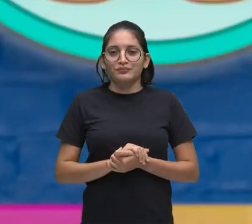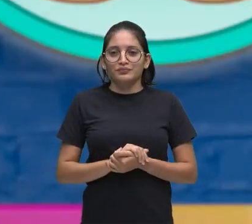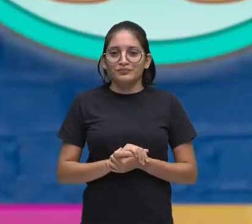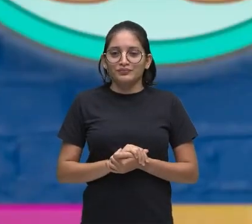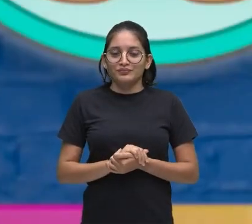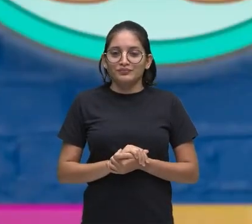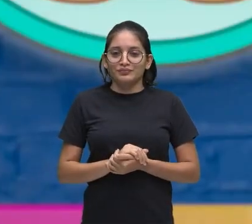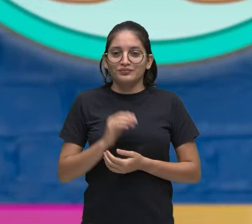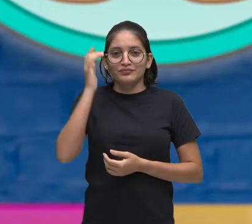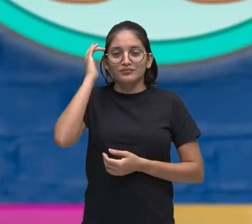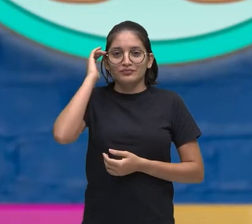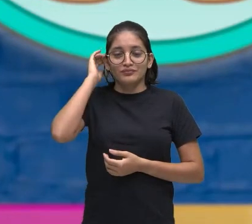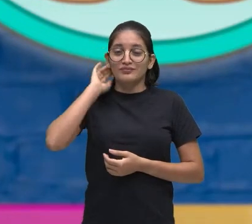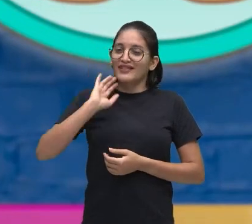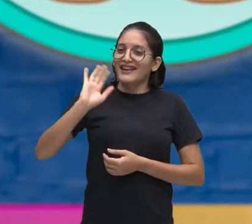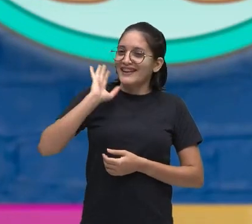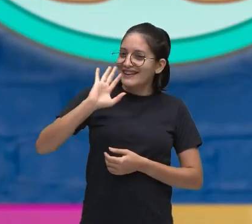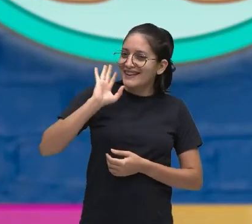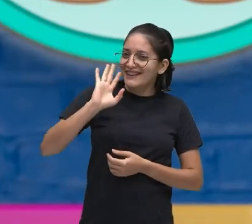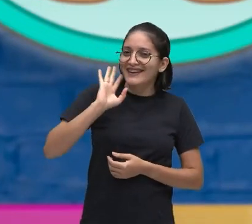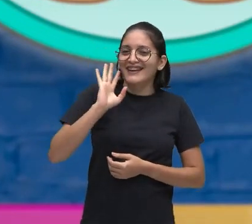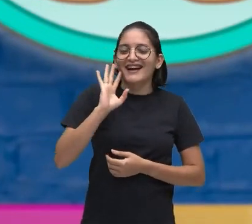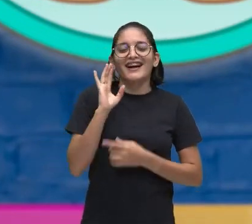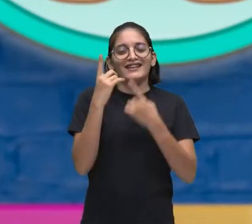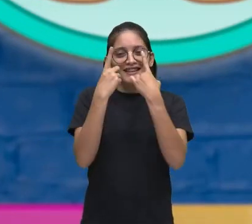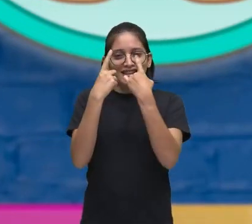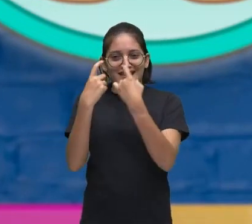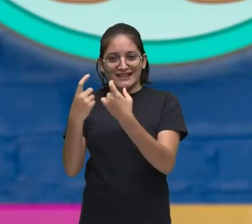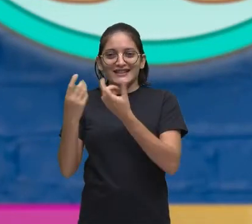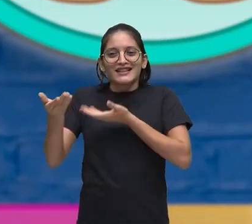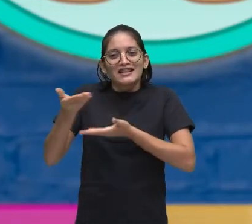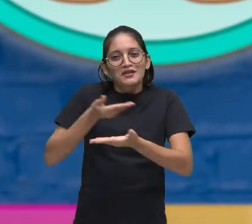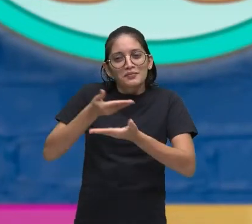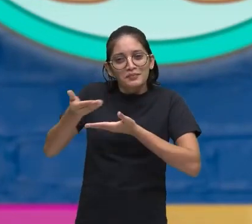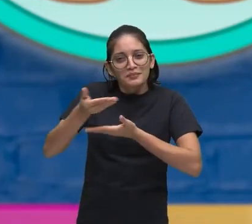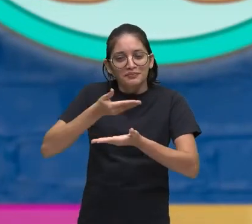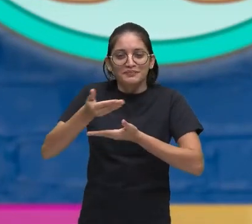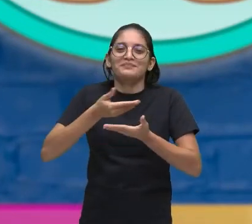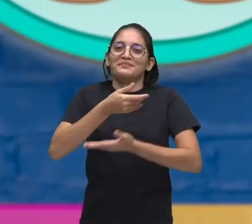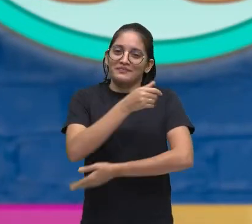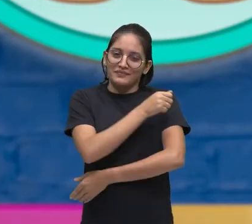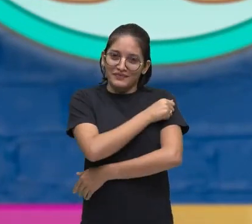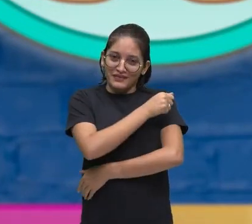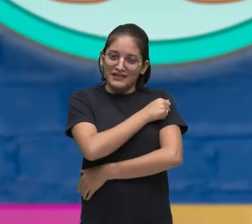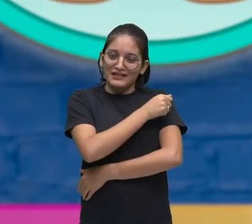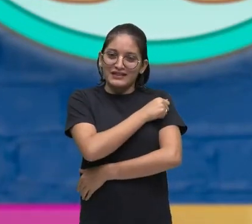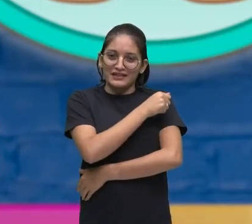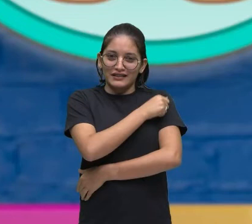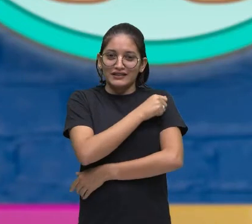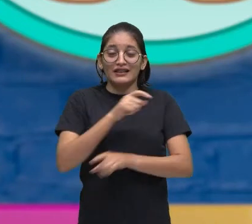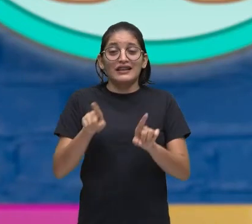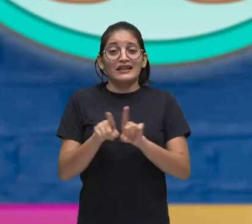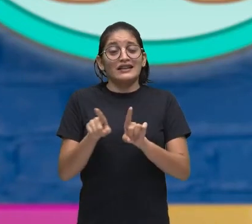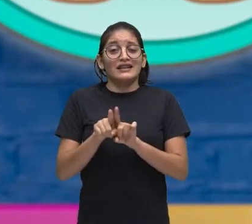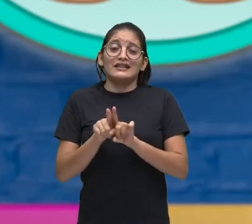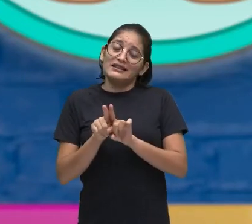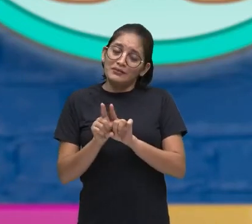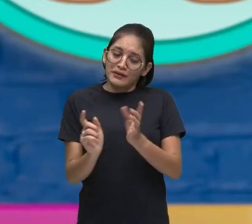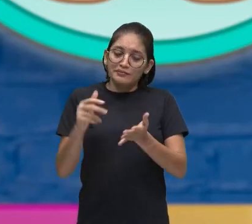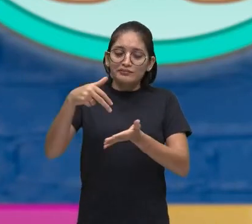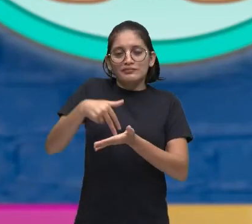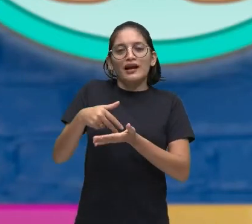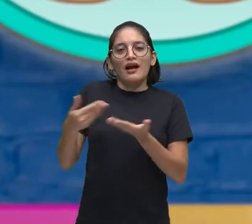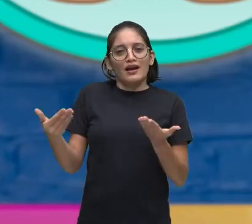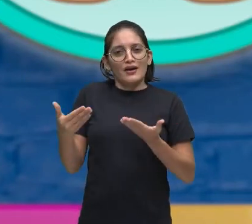Que legal, né? Muito importante a participação dos alunos também, né? Que também são protagonistas